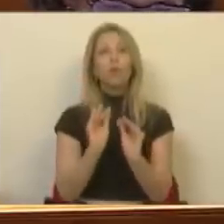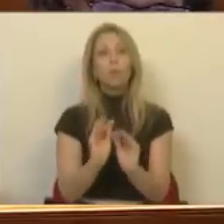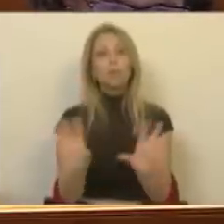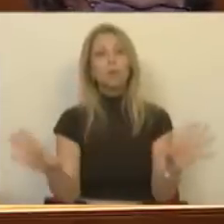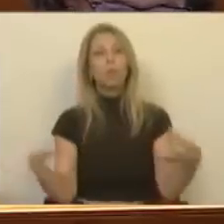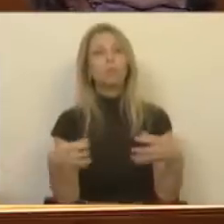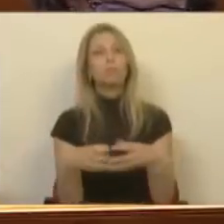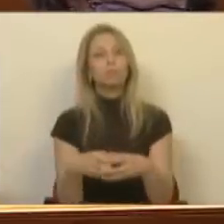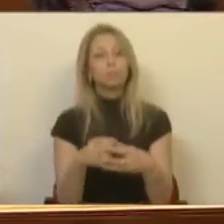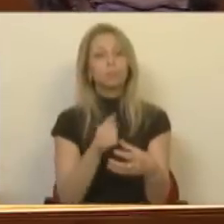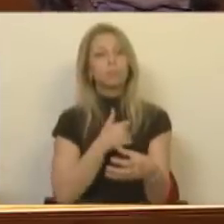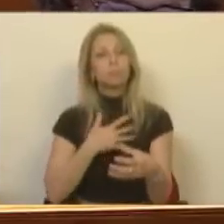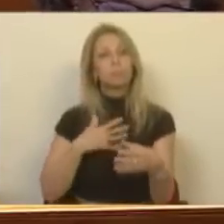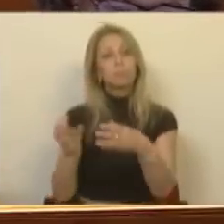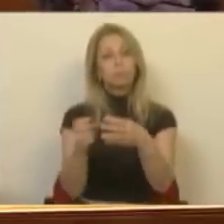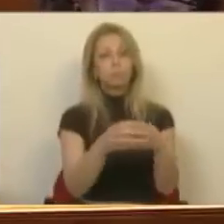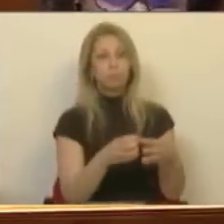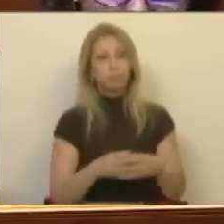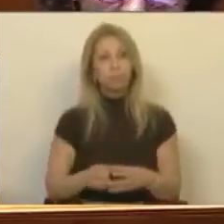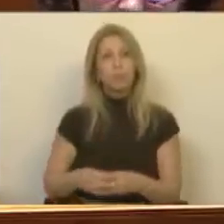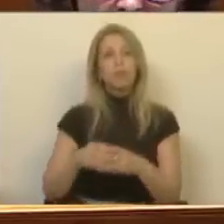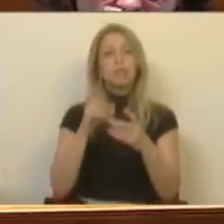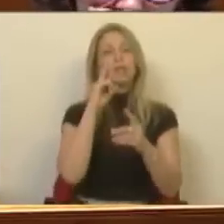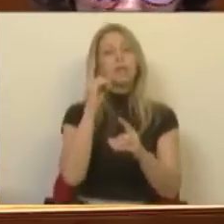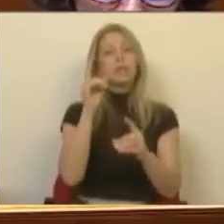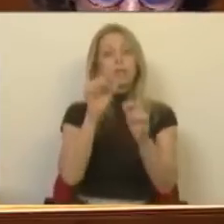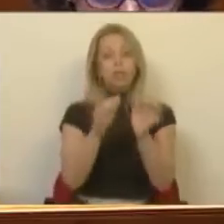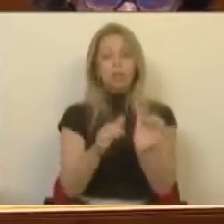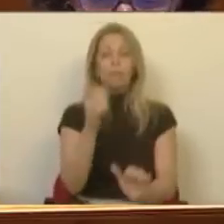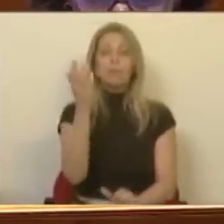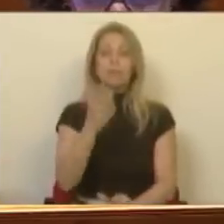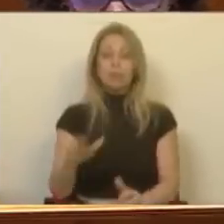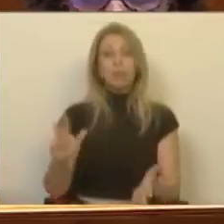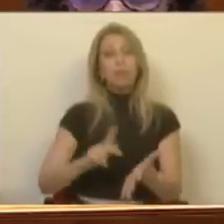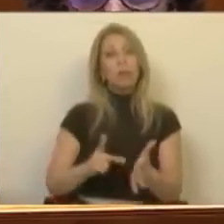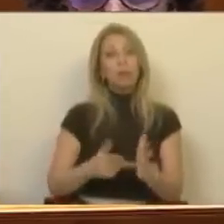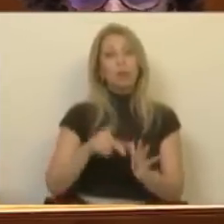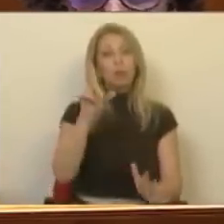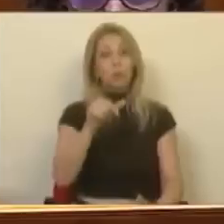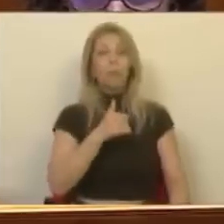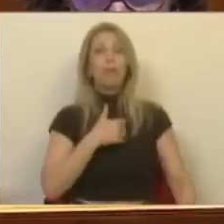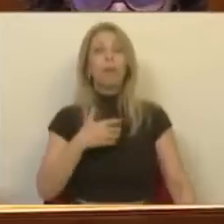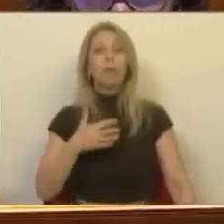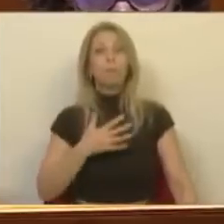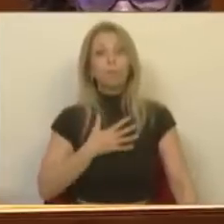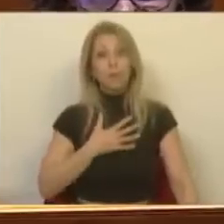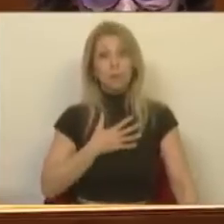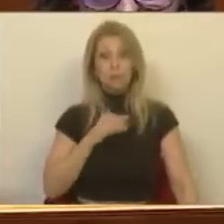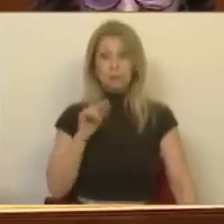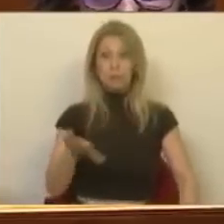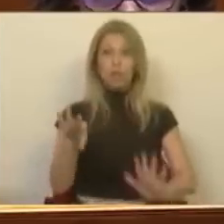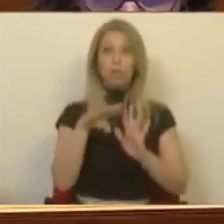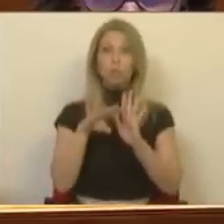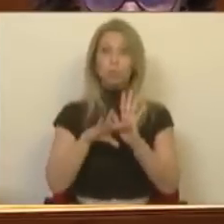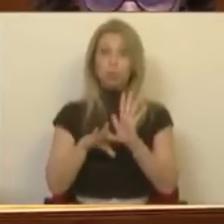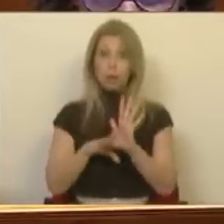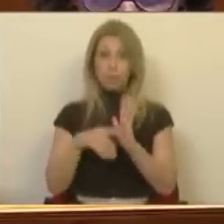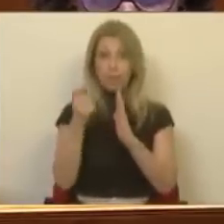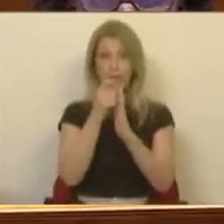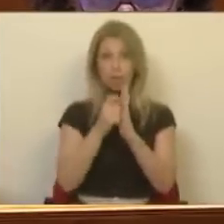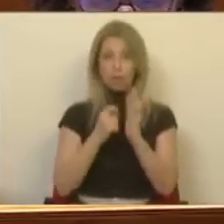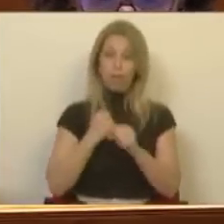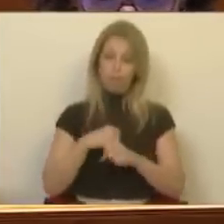juntasse entidades do sistema científico e tecnológico e a empresa e neste programa de legendas